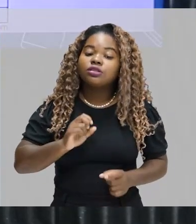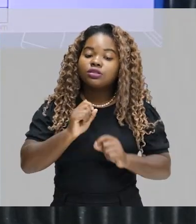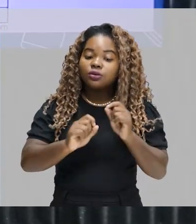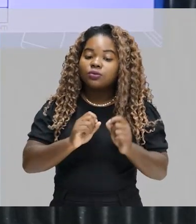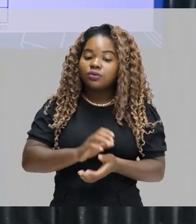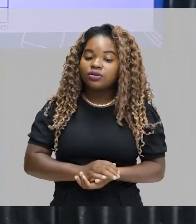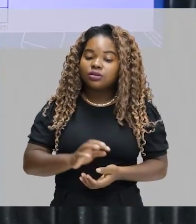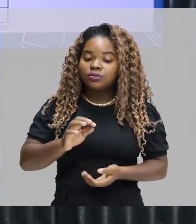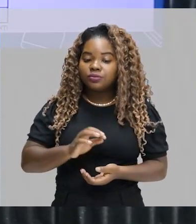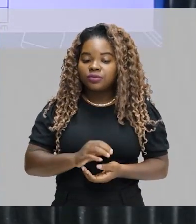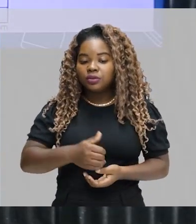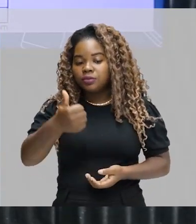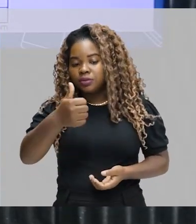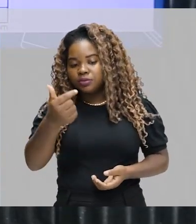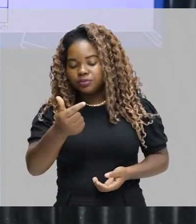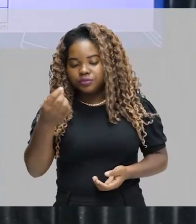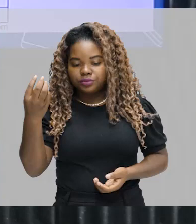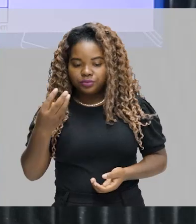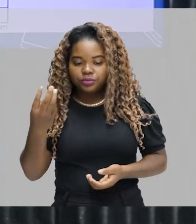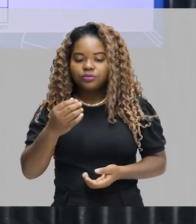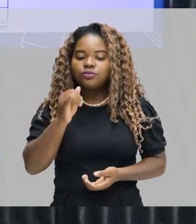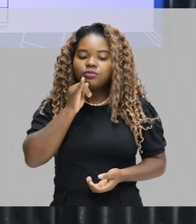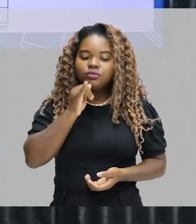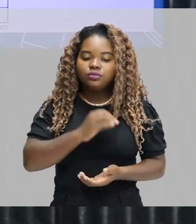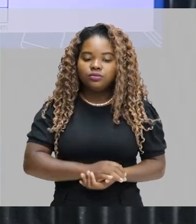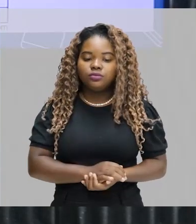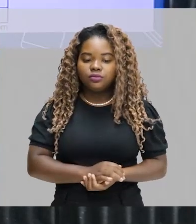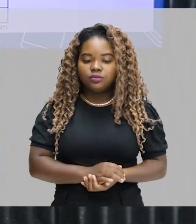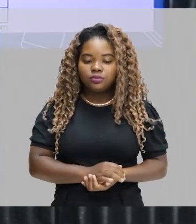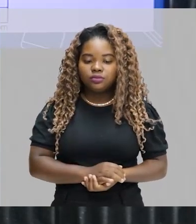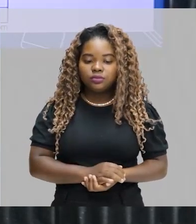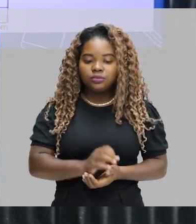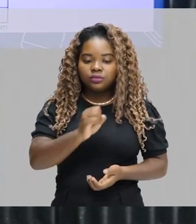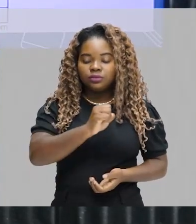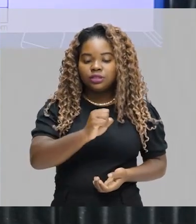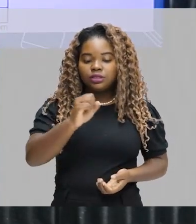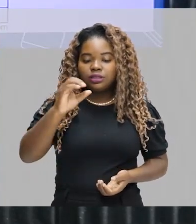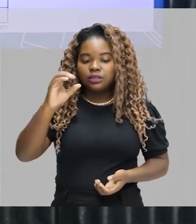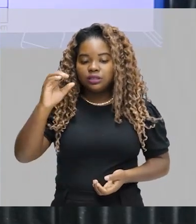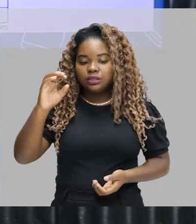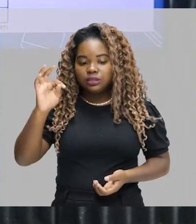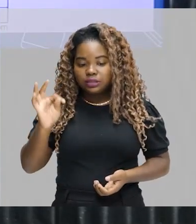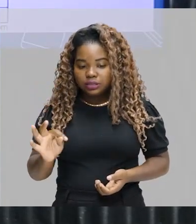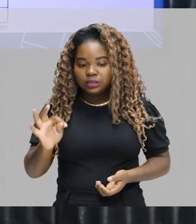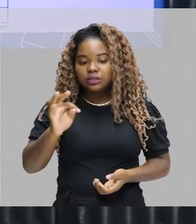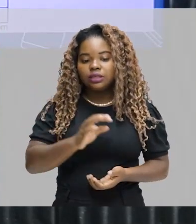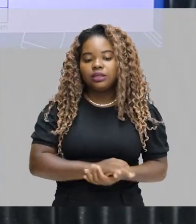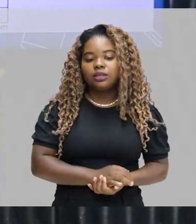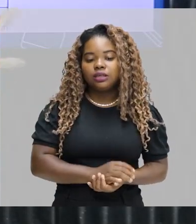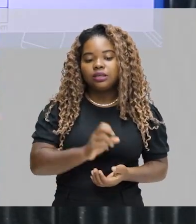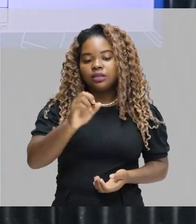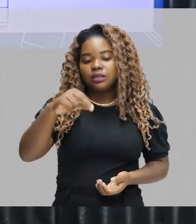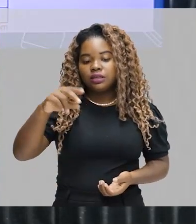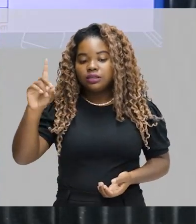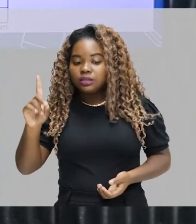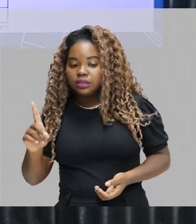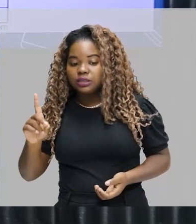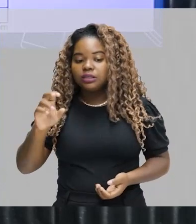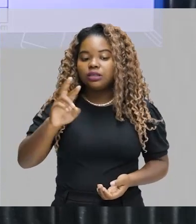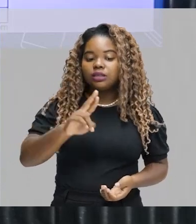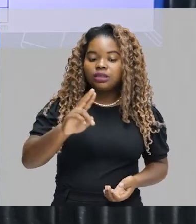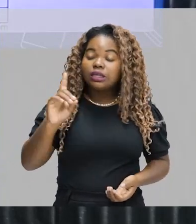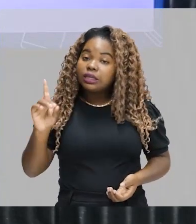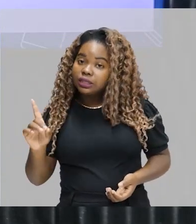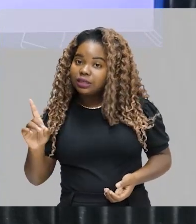tá? Então, primeiro, segundo e terceiro, ST, ND e RD, e todos os outros